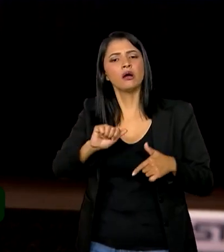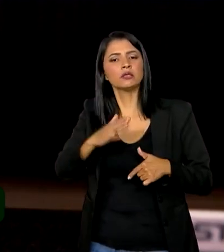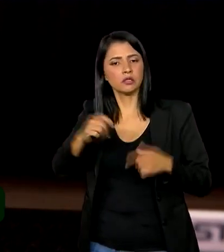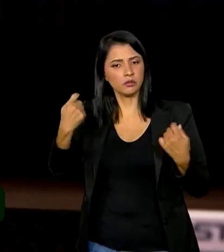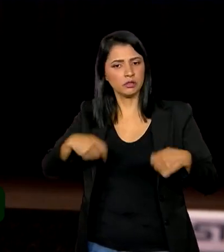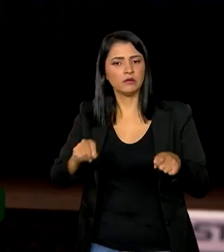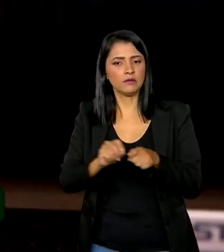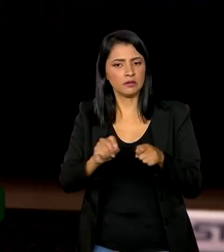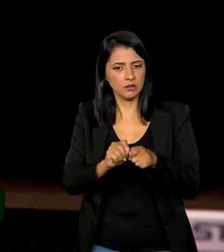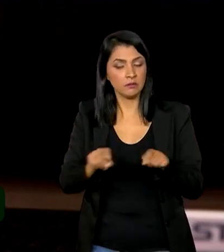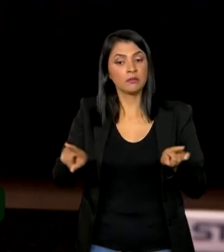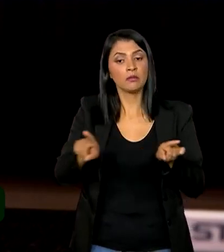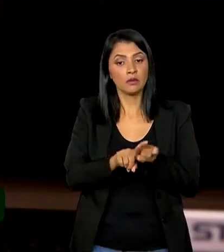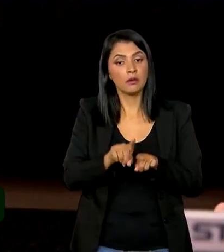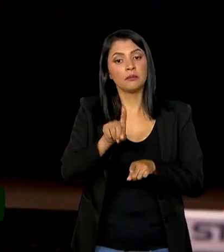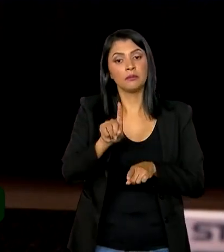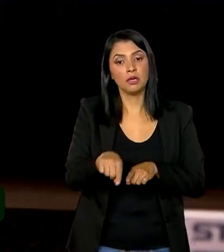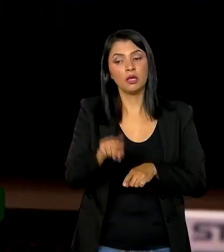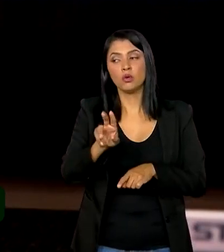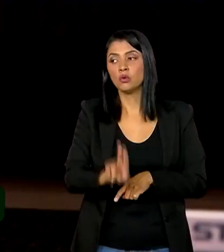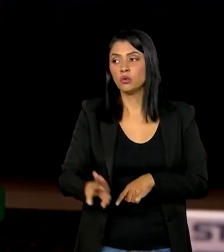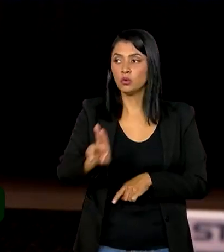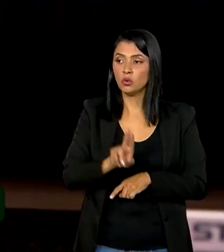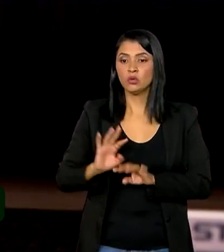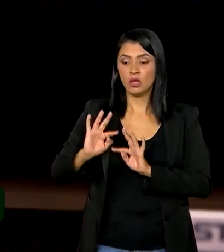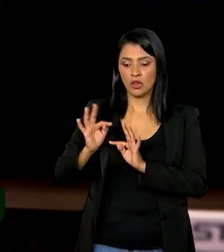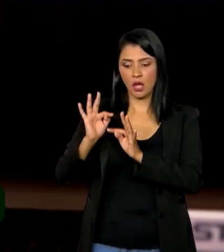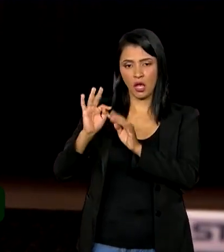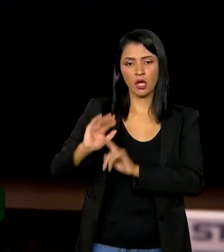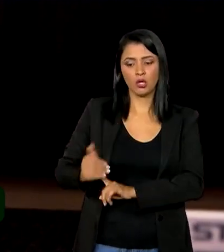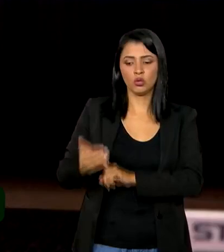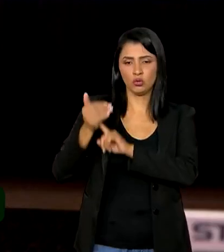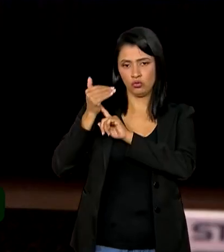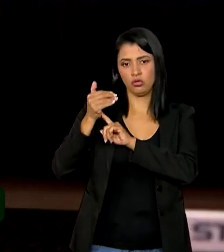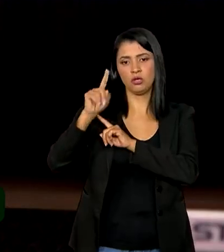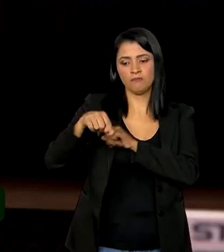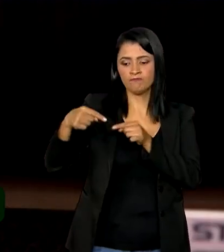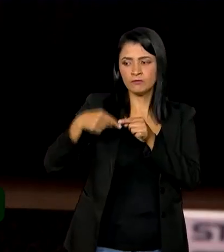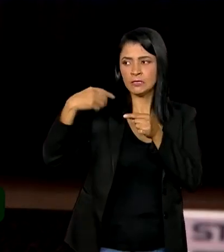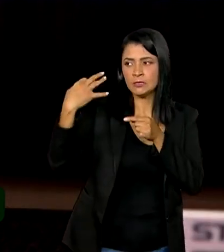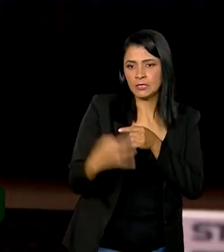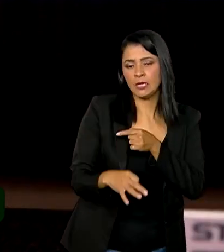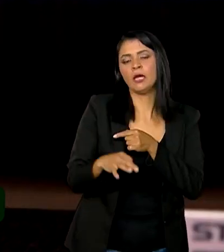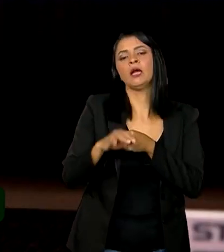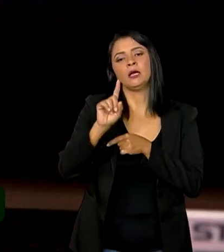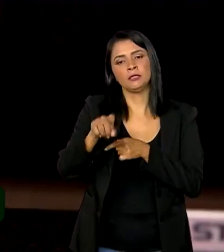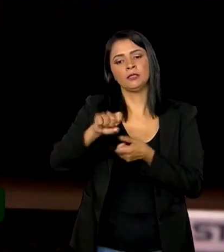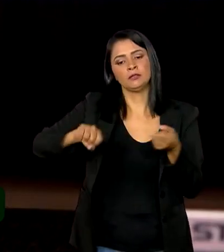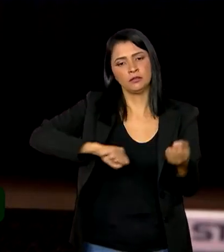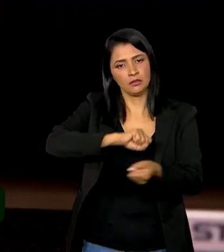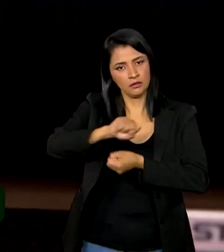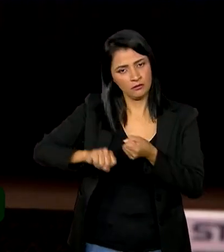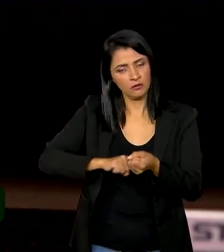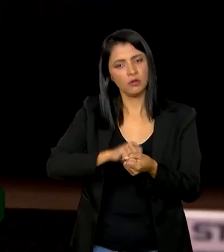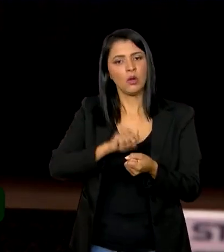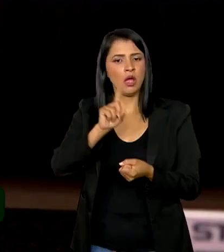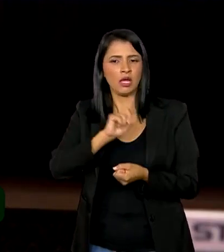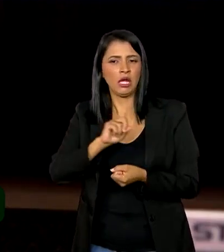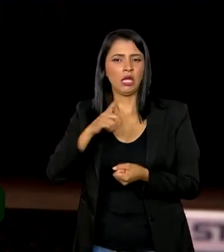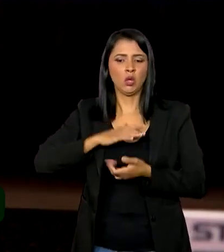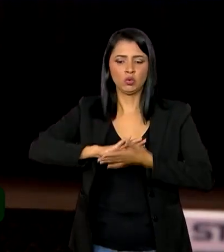que toda a população pode fazer, cada um de nós, na nossa casa, com a nossa família, responsáveis por